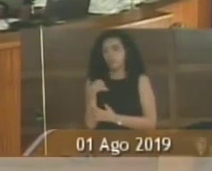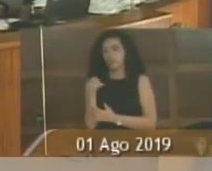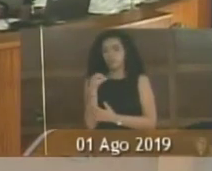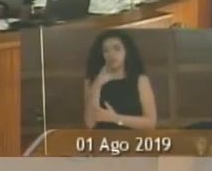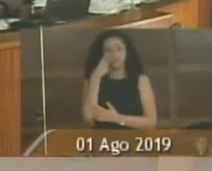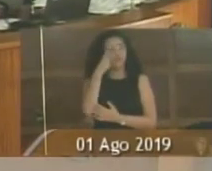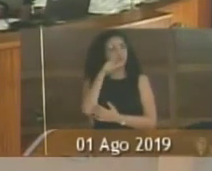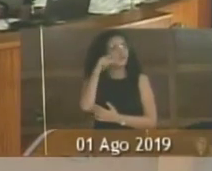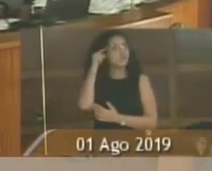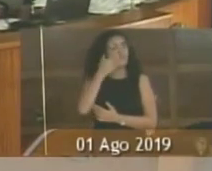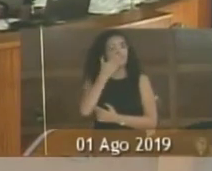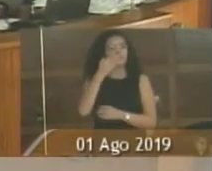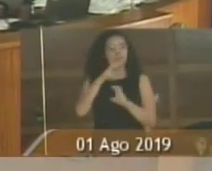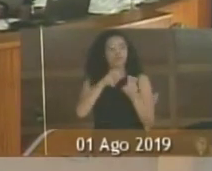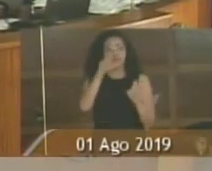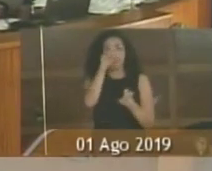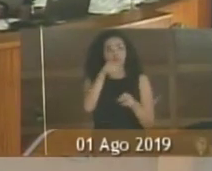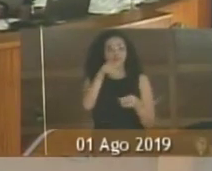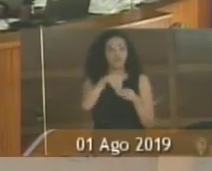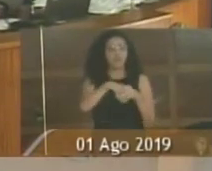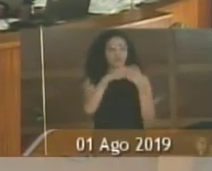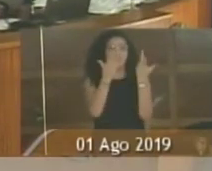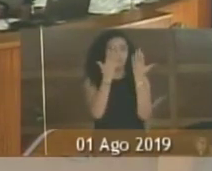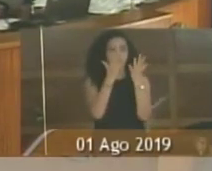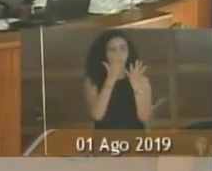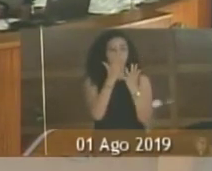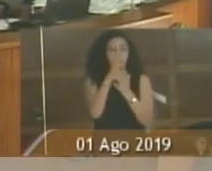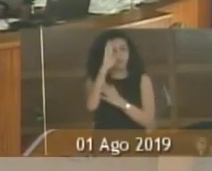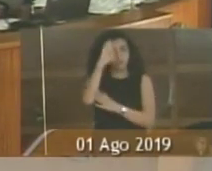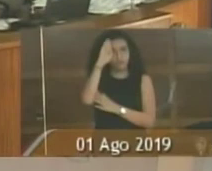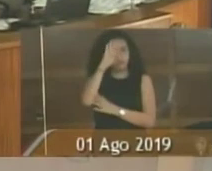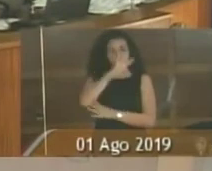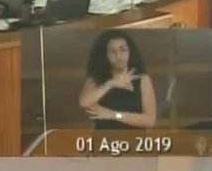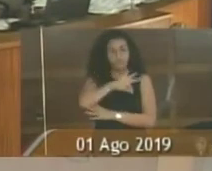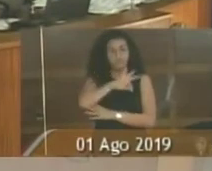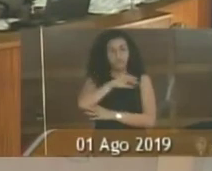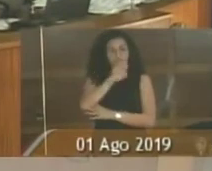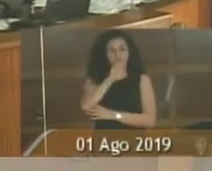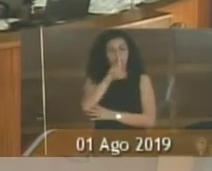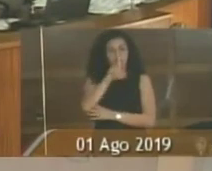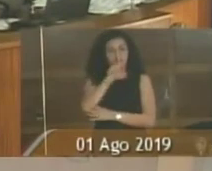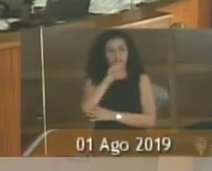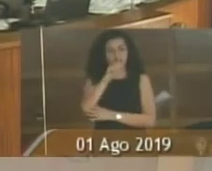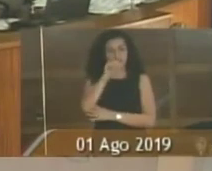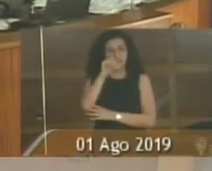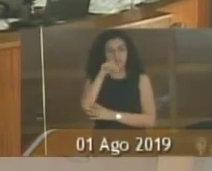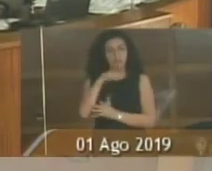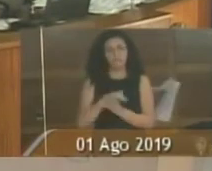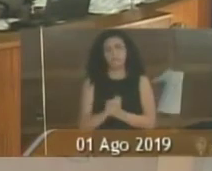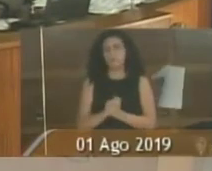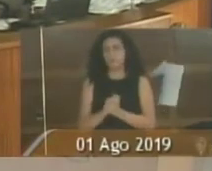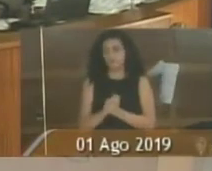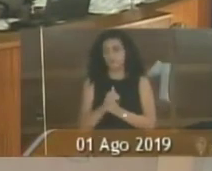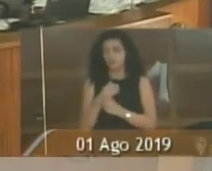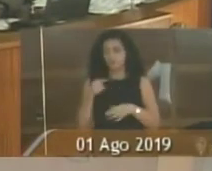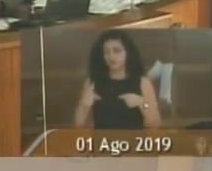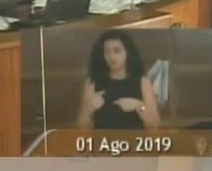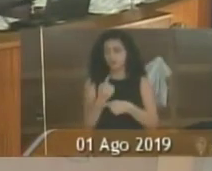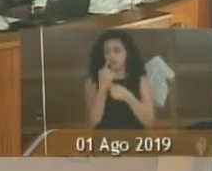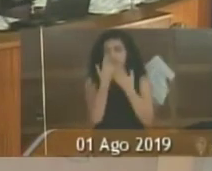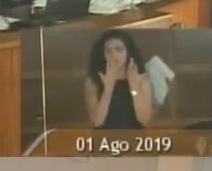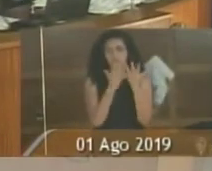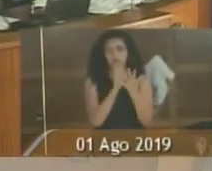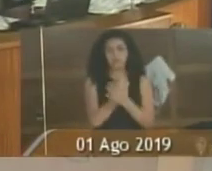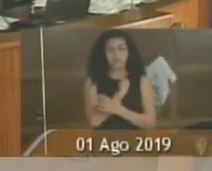Léo Marmoraria, solicitando a mesa diretora que seja votada a moção de aplauso para o subtenente policial militar Edson Martins Ortiz Sobrinho. Em discussão única,